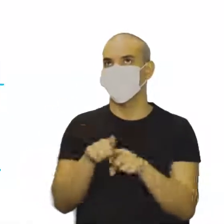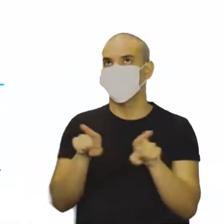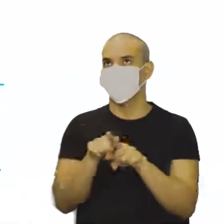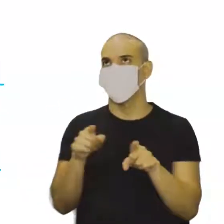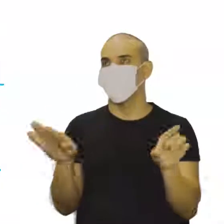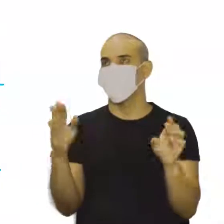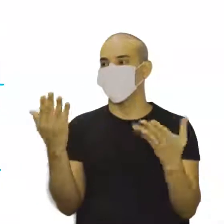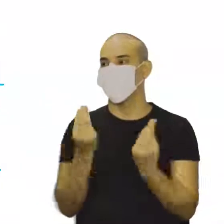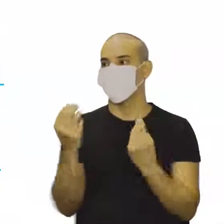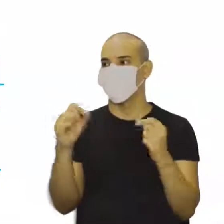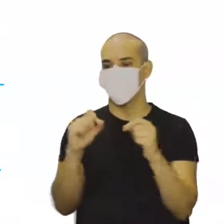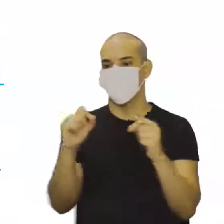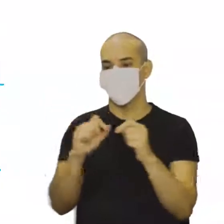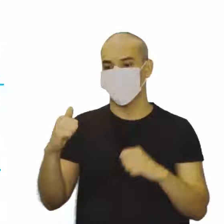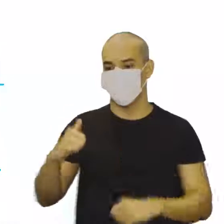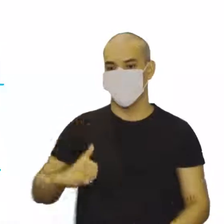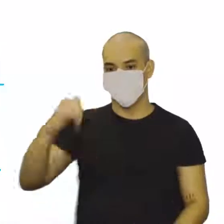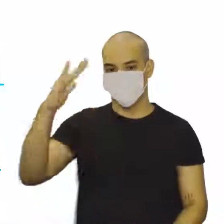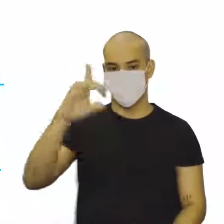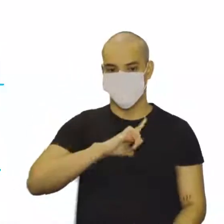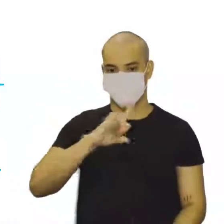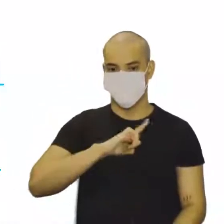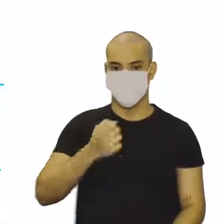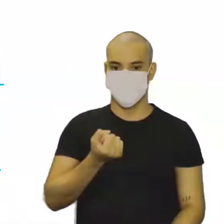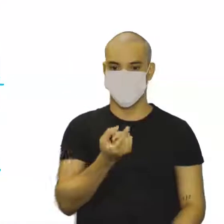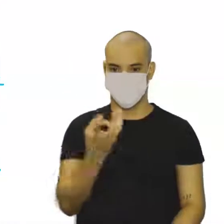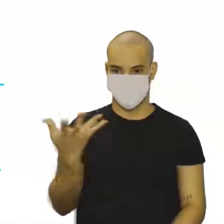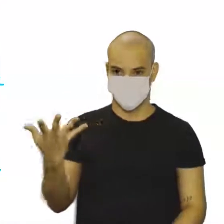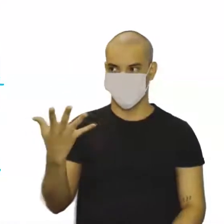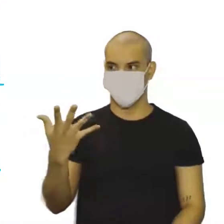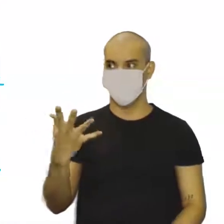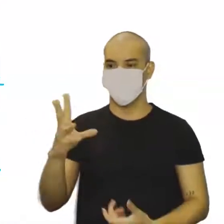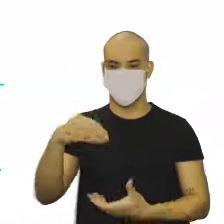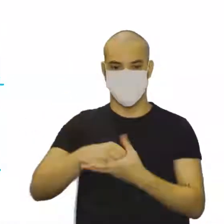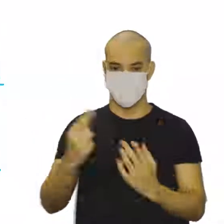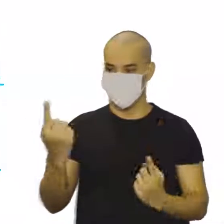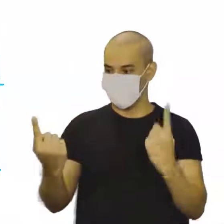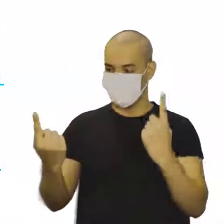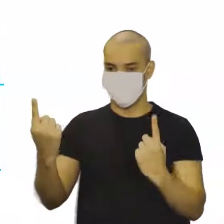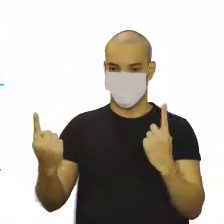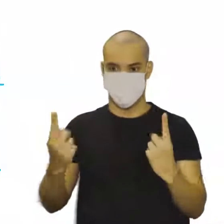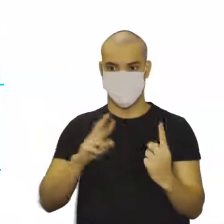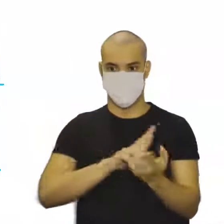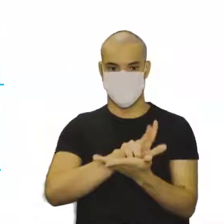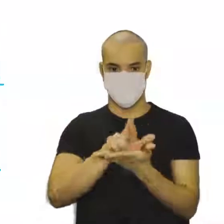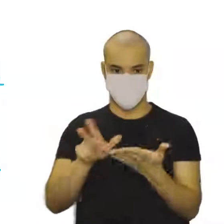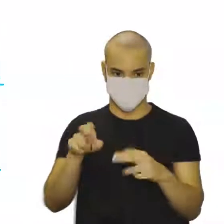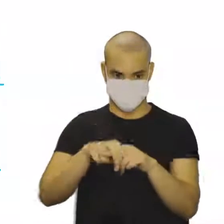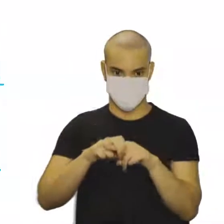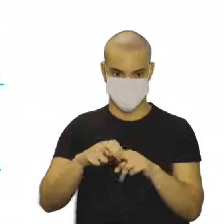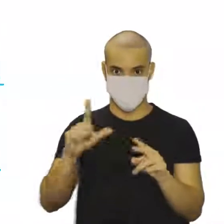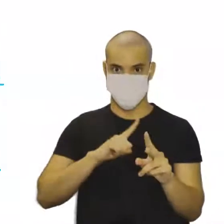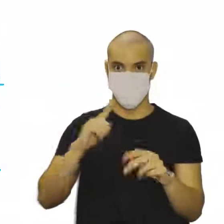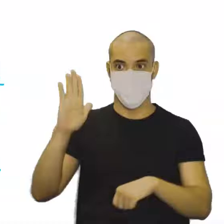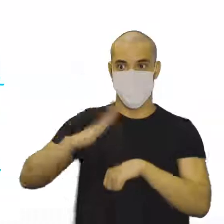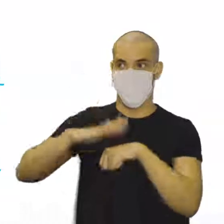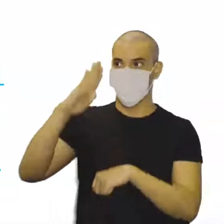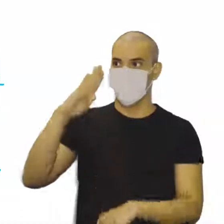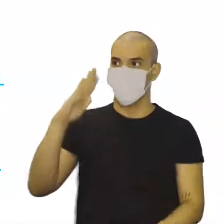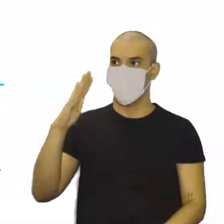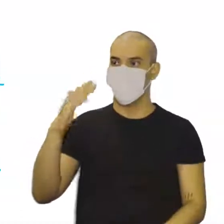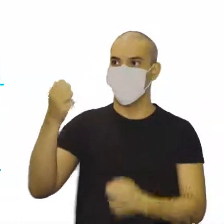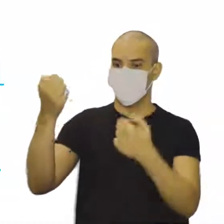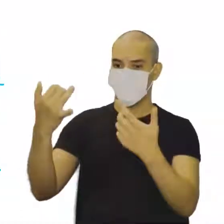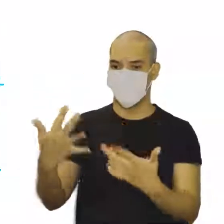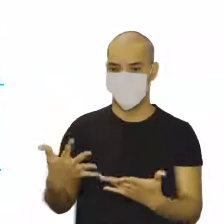espaço de tempo pequeno, maior é a quantidade de tensão nos terminais do indutor. Então, o que é uma quantidade grande de tensão? É